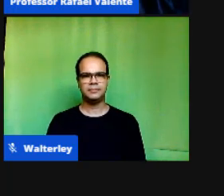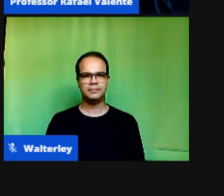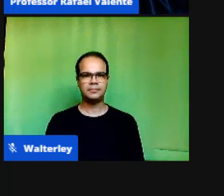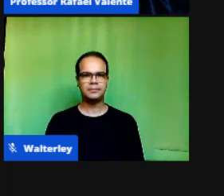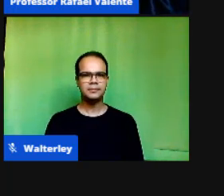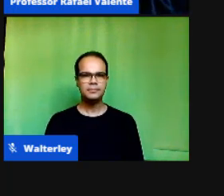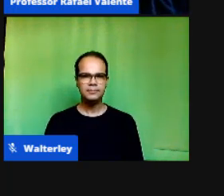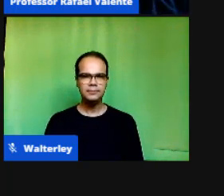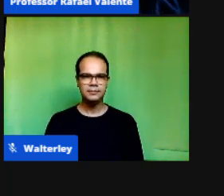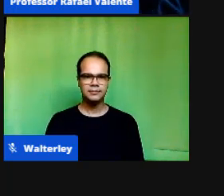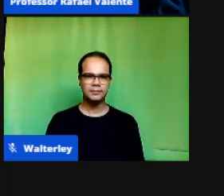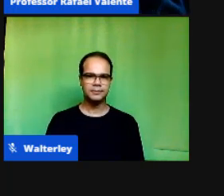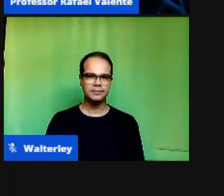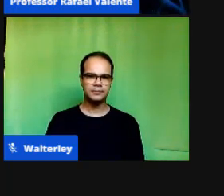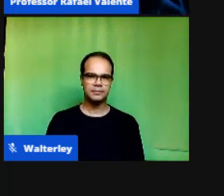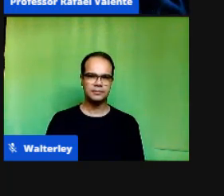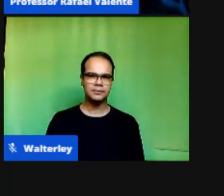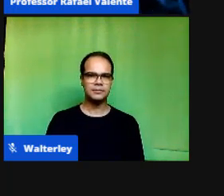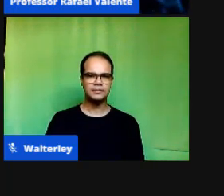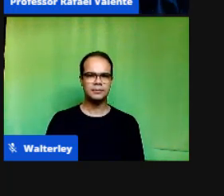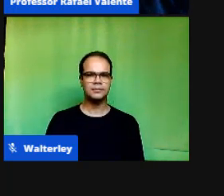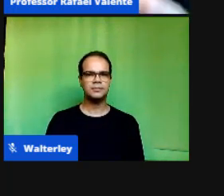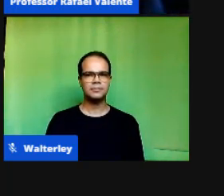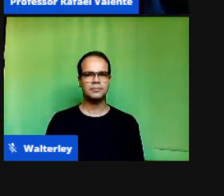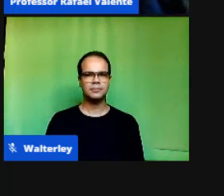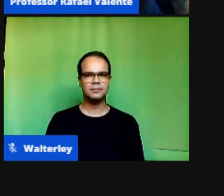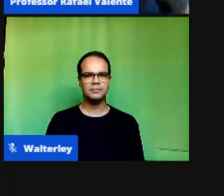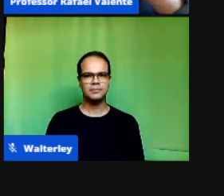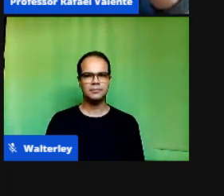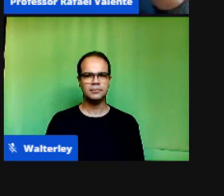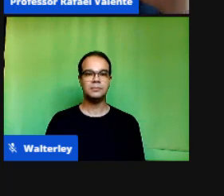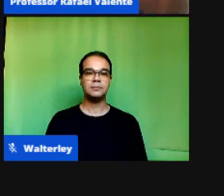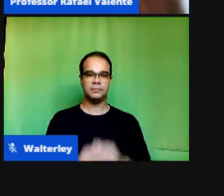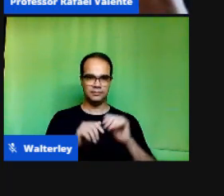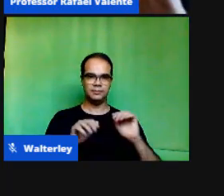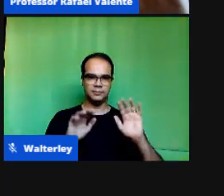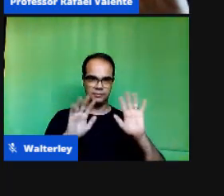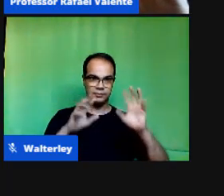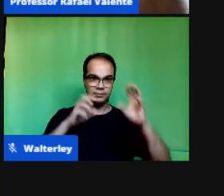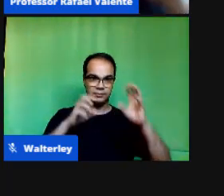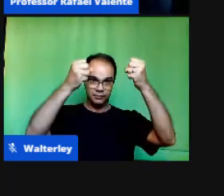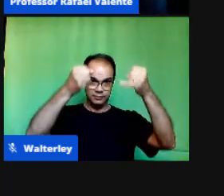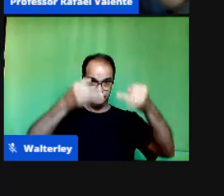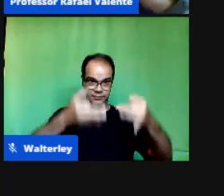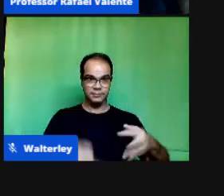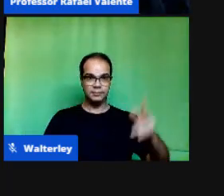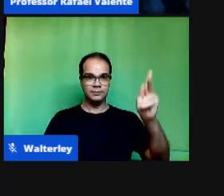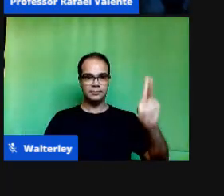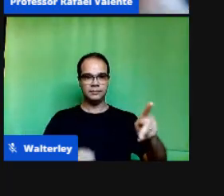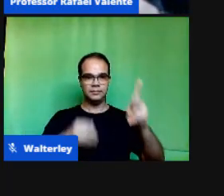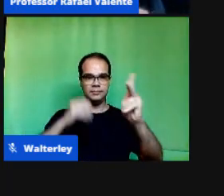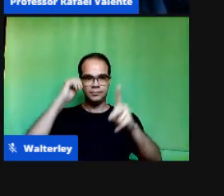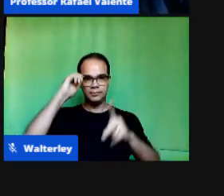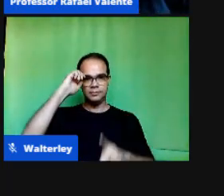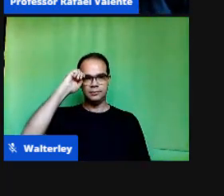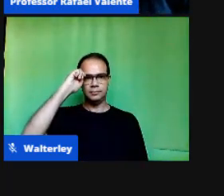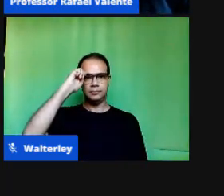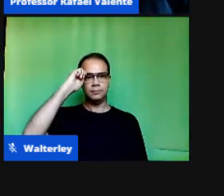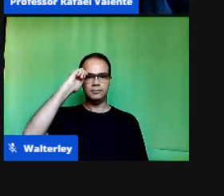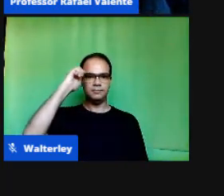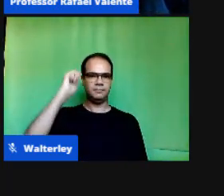A relação dos impedimentos. Você vai fazer o seguinte, professor. Estou chamando de professor, mas eu sei que